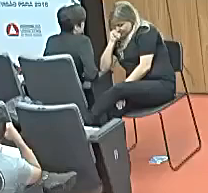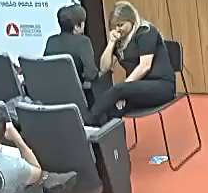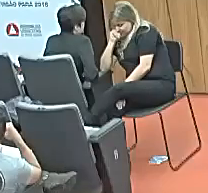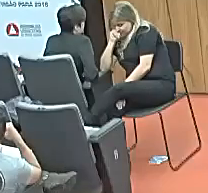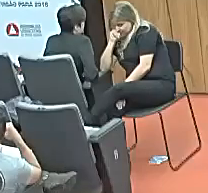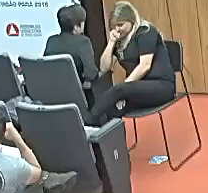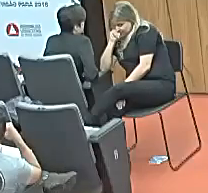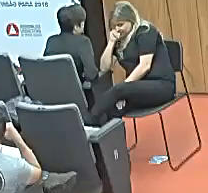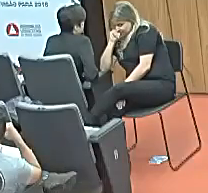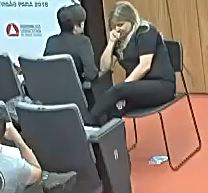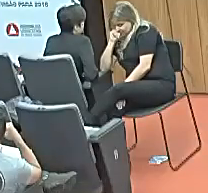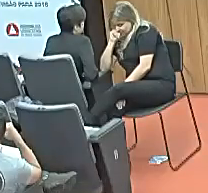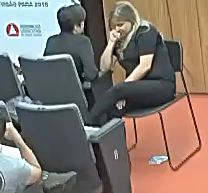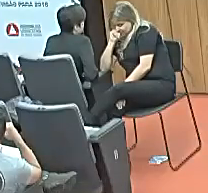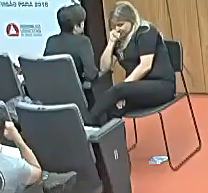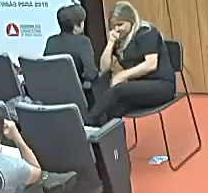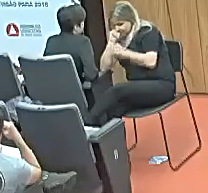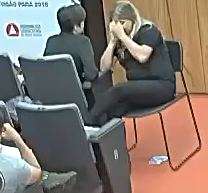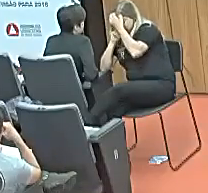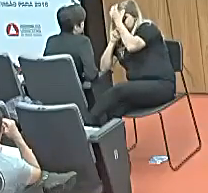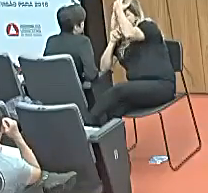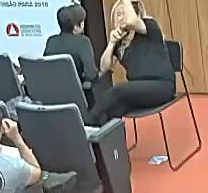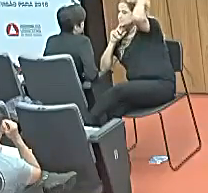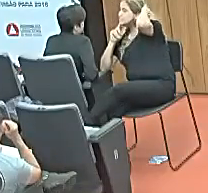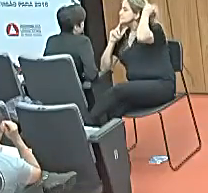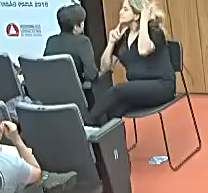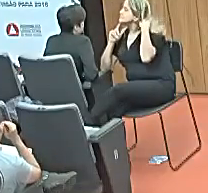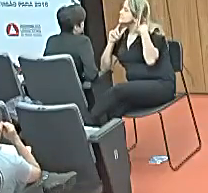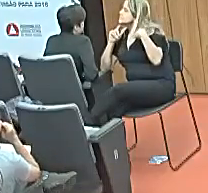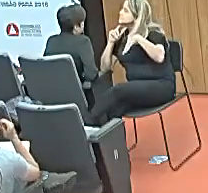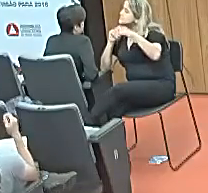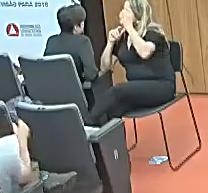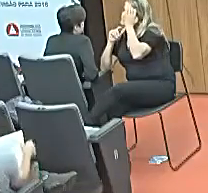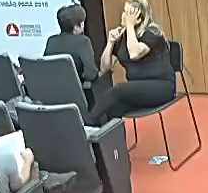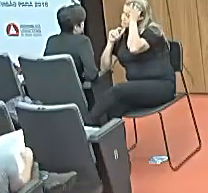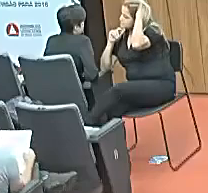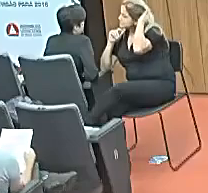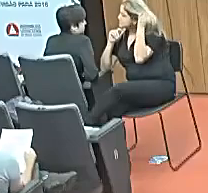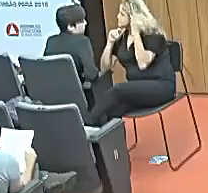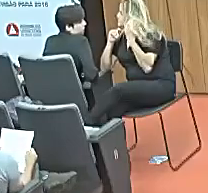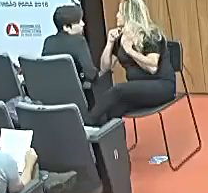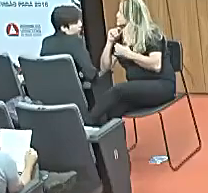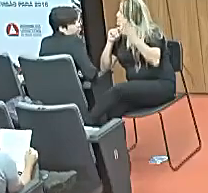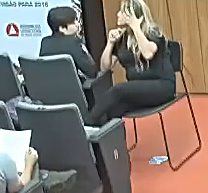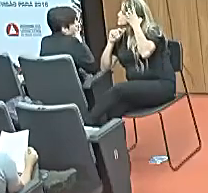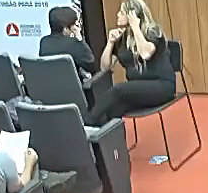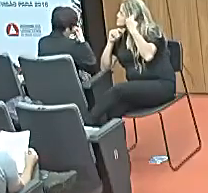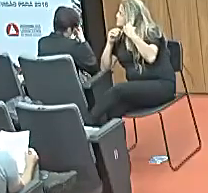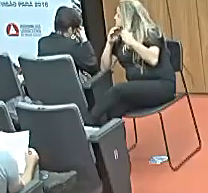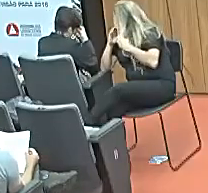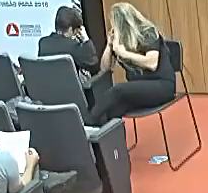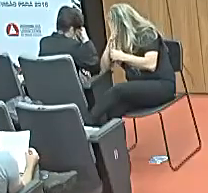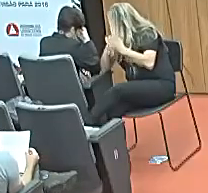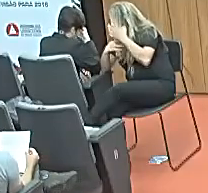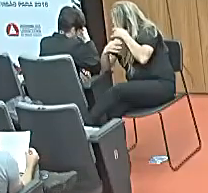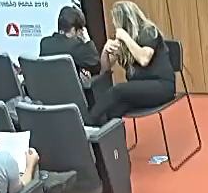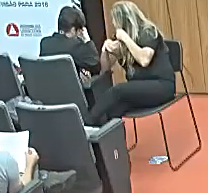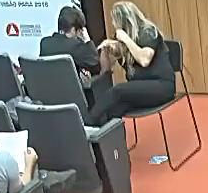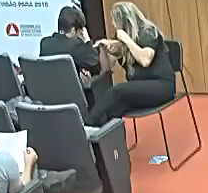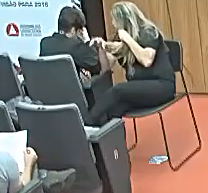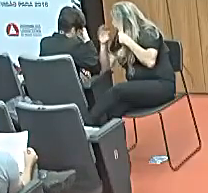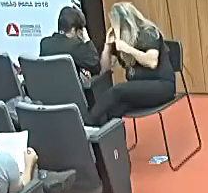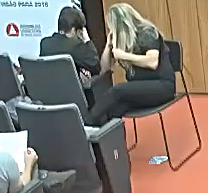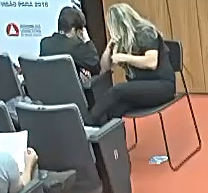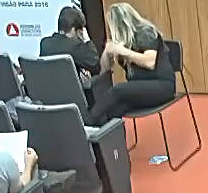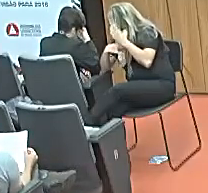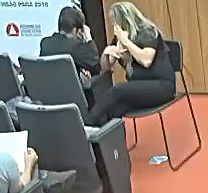sustentabilidade enfim então é essa essa modalidade está aí